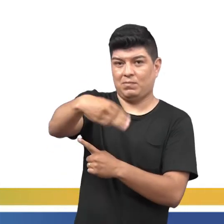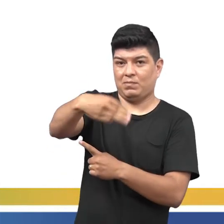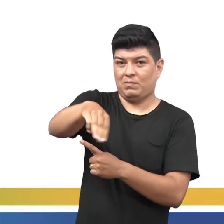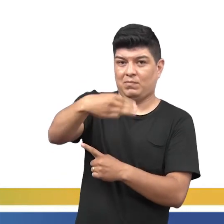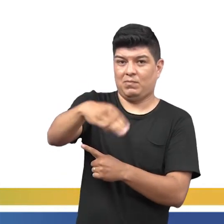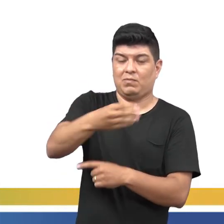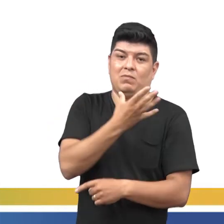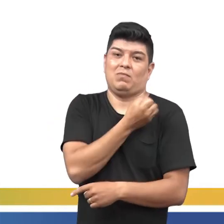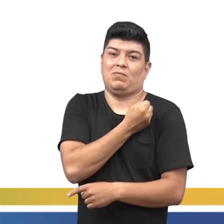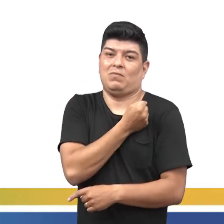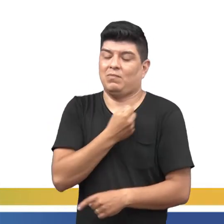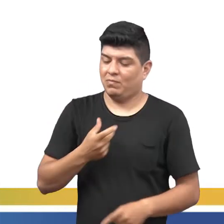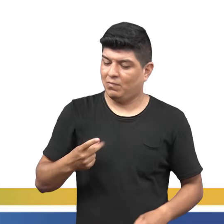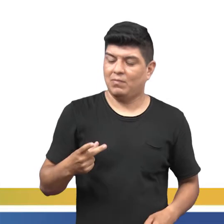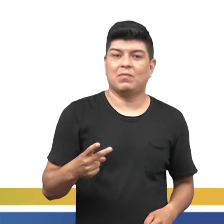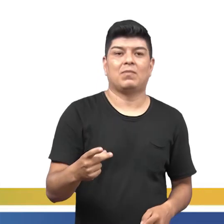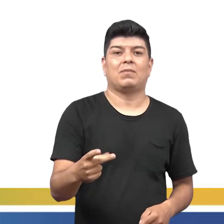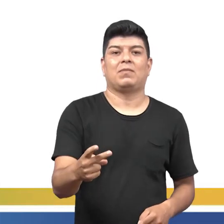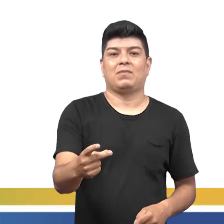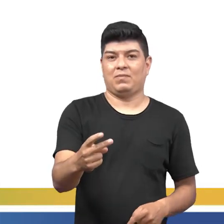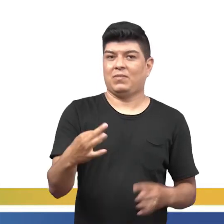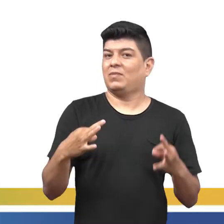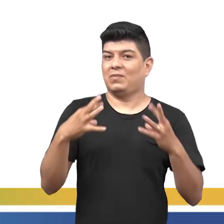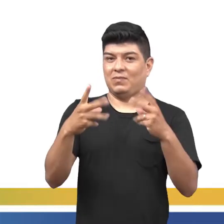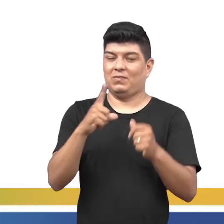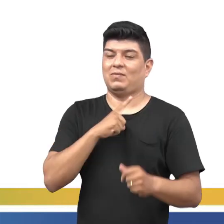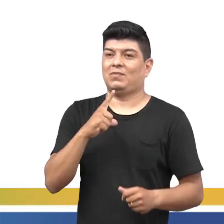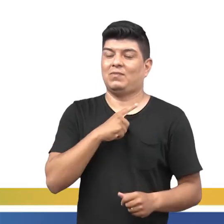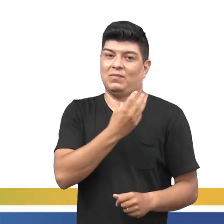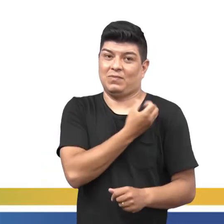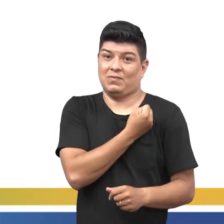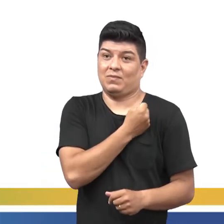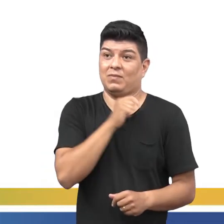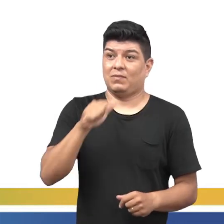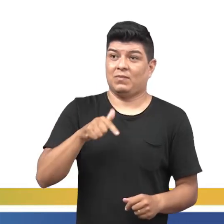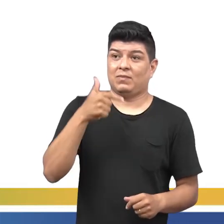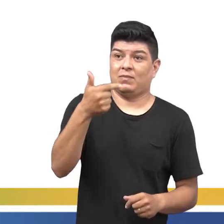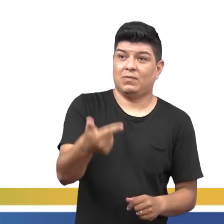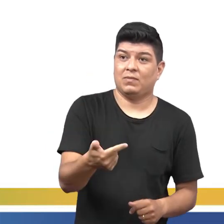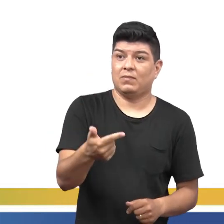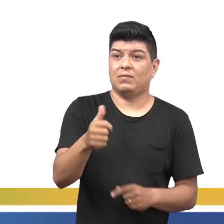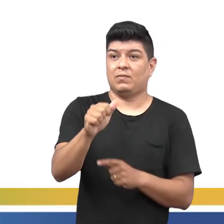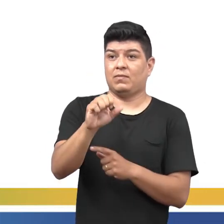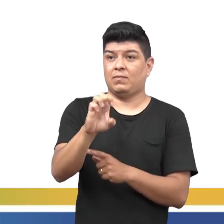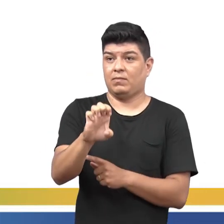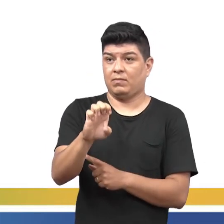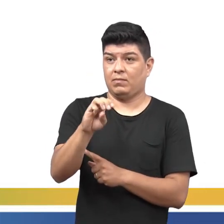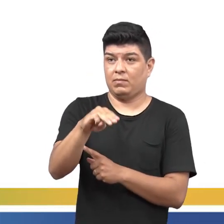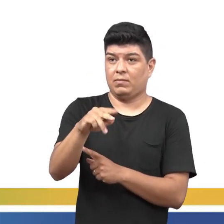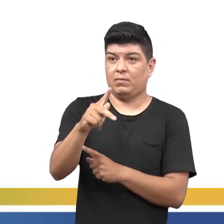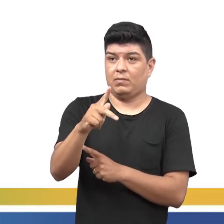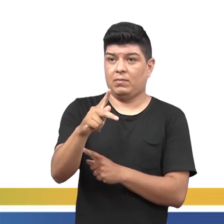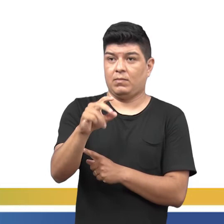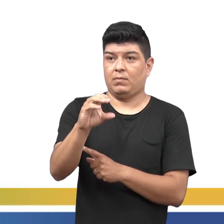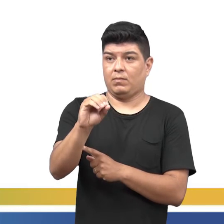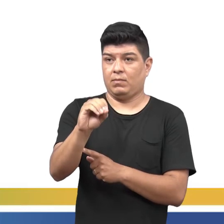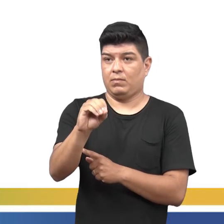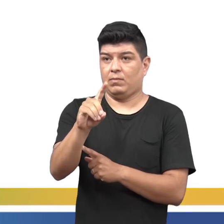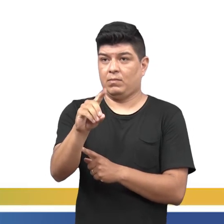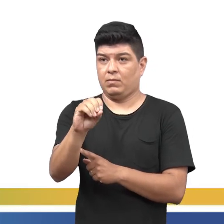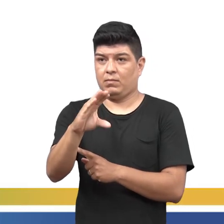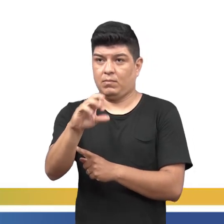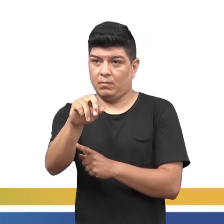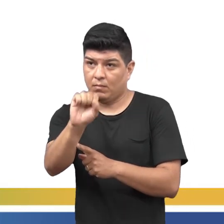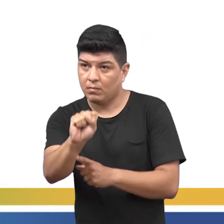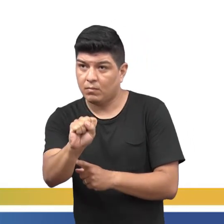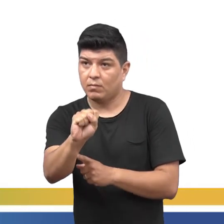são eternos. Portanto, tudo é feito de número. Depois, Empédocles de Agrigento, da cidade de Agrigento, ele diz que tudo é composto